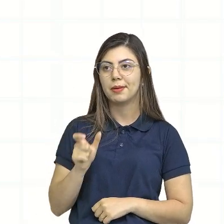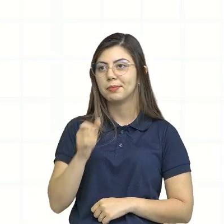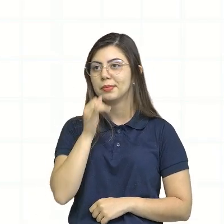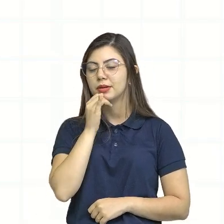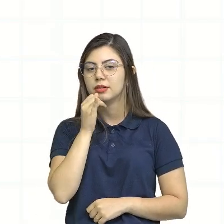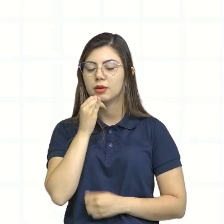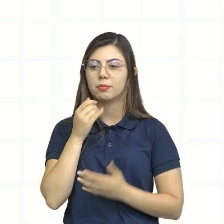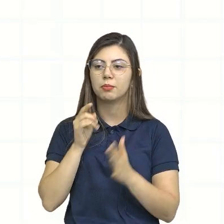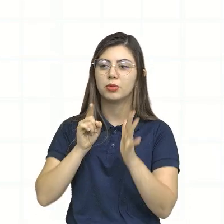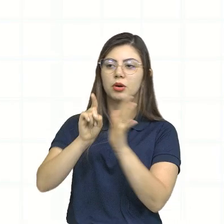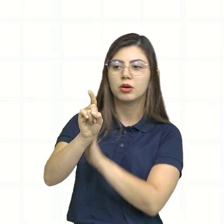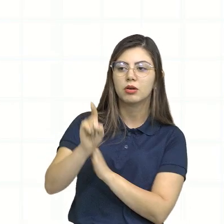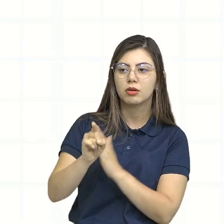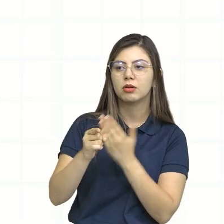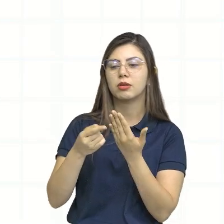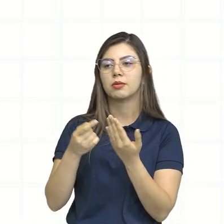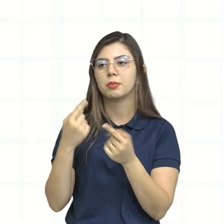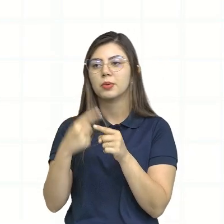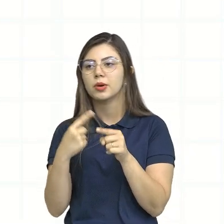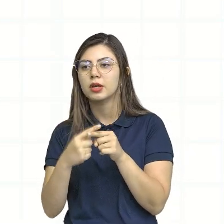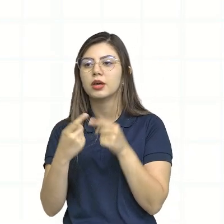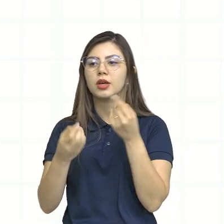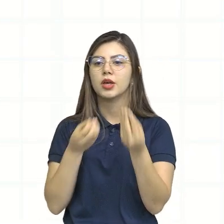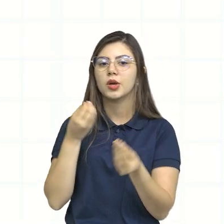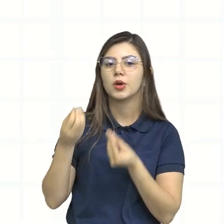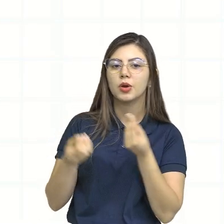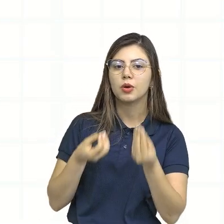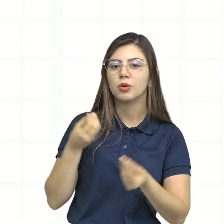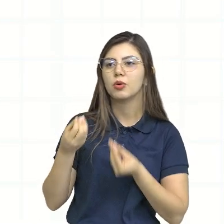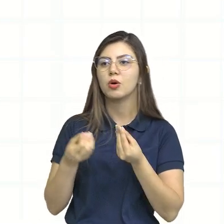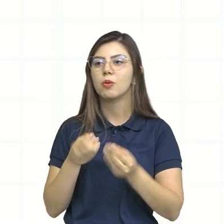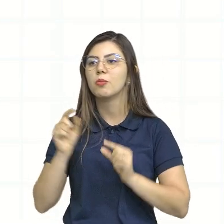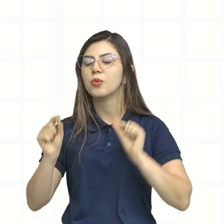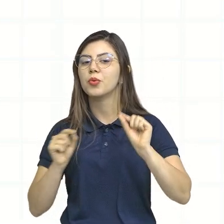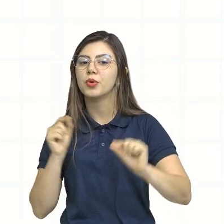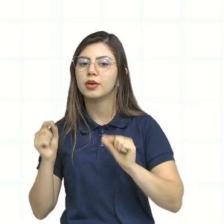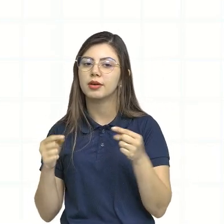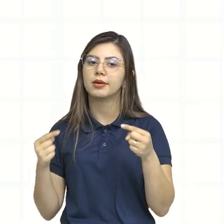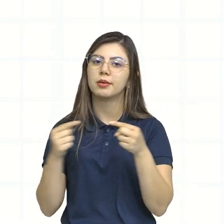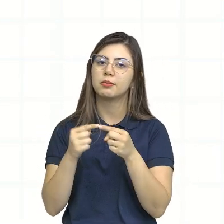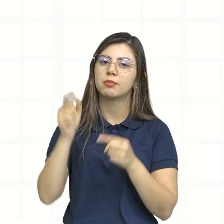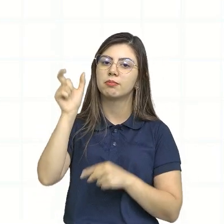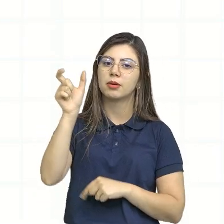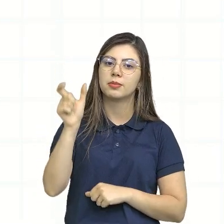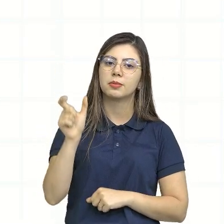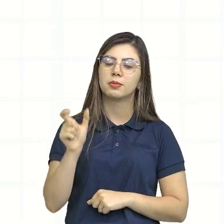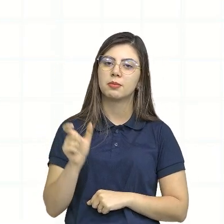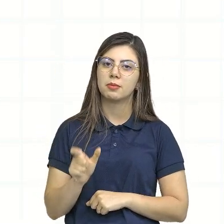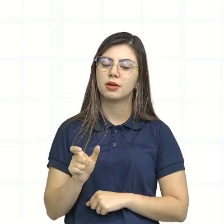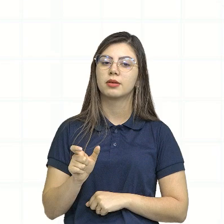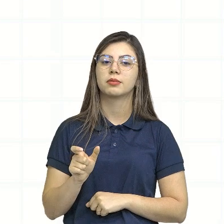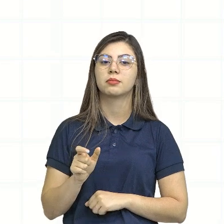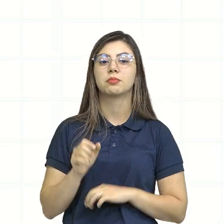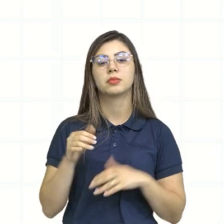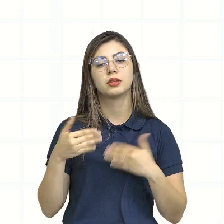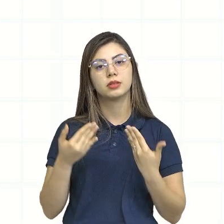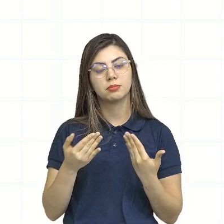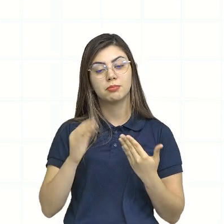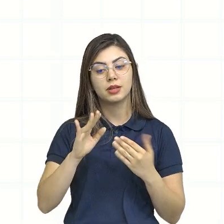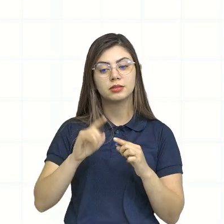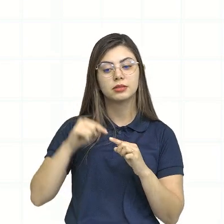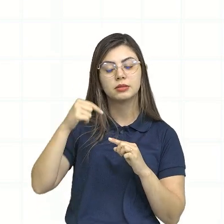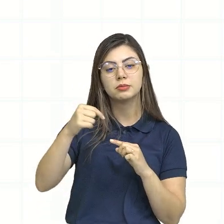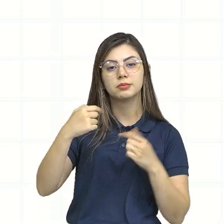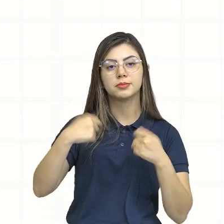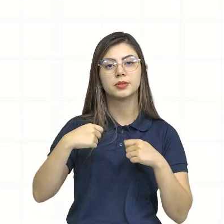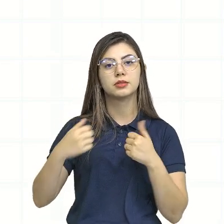dessas perguntas, dessas WH questions, ainda assim na sequência eu vou ter sempre um verbo auxiliar, tá